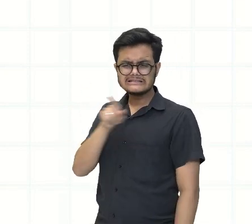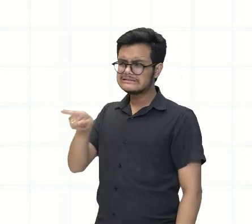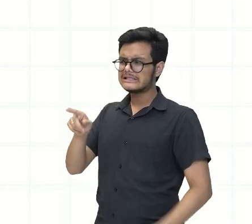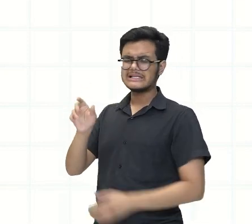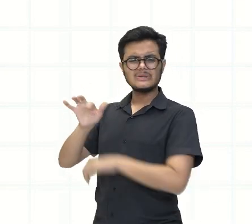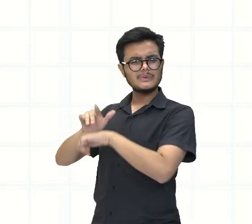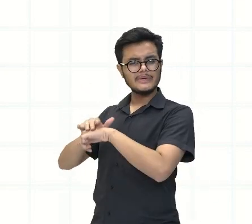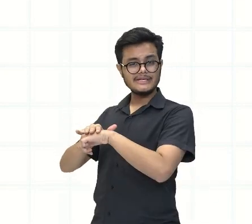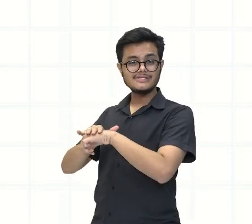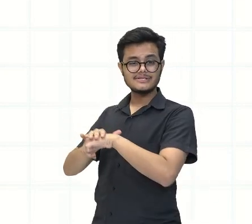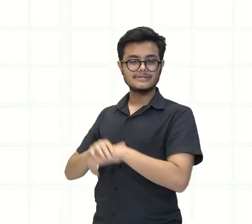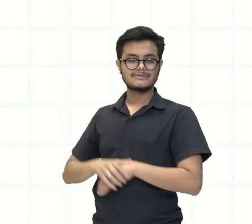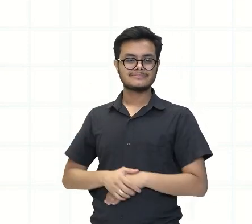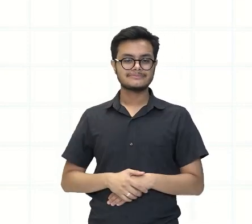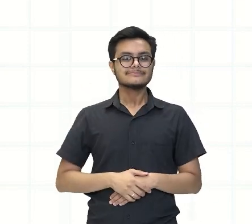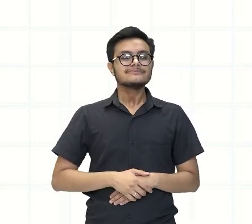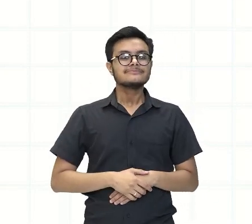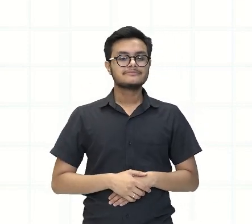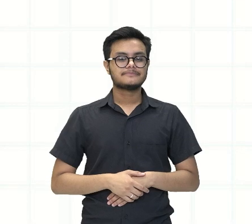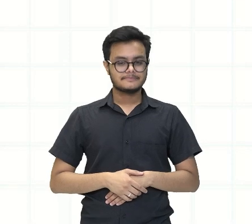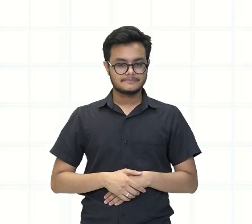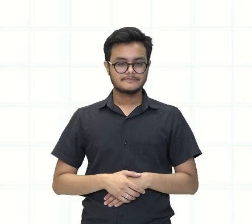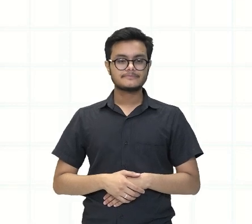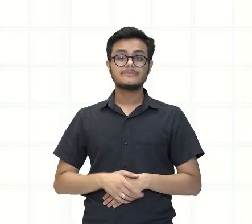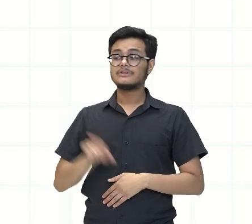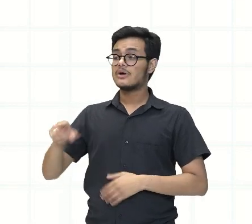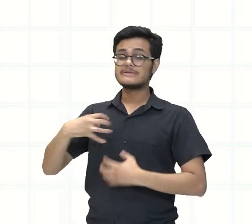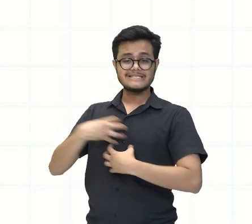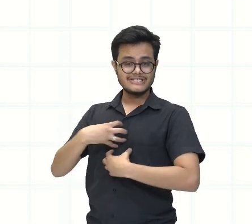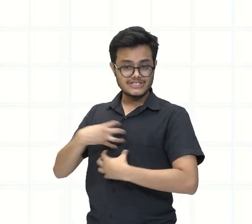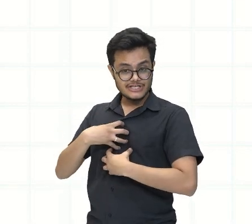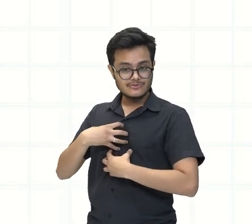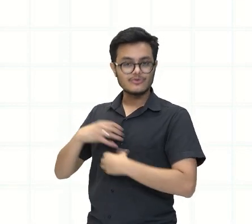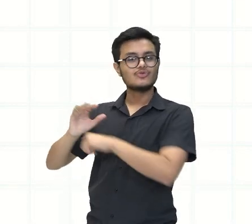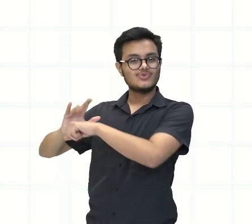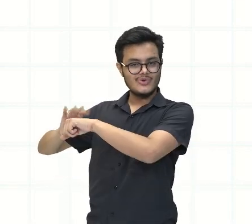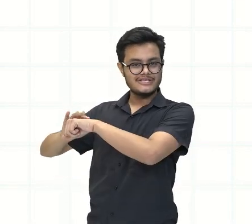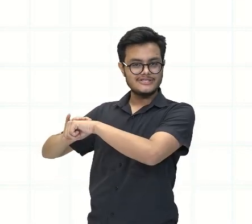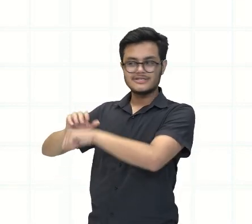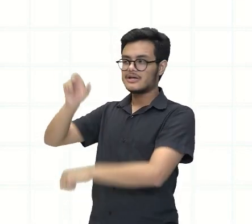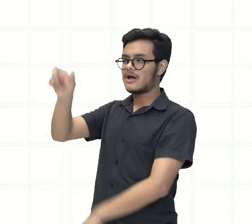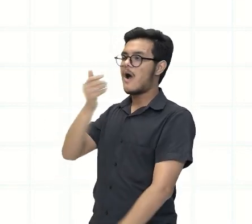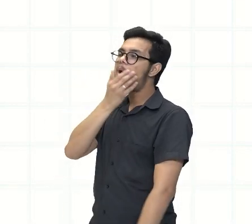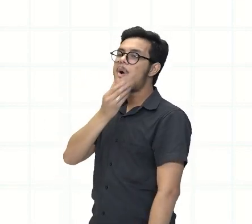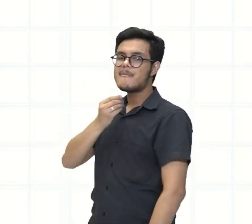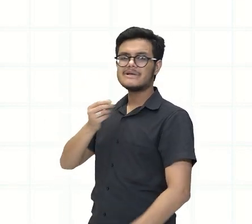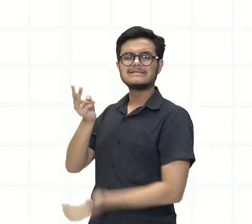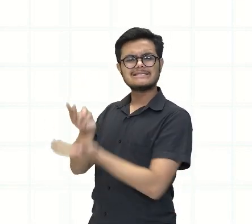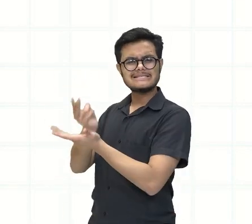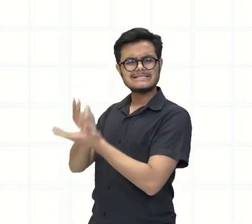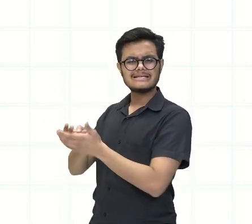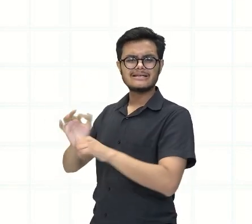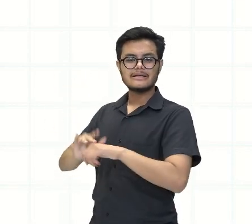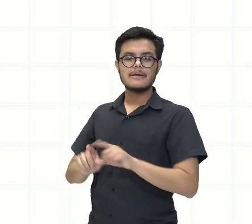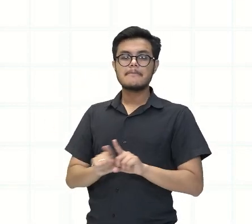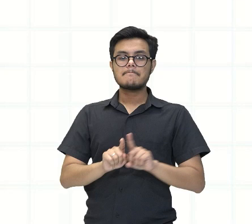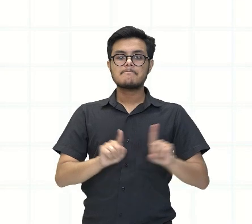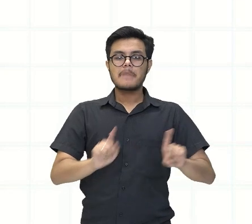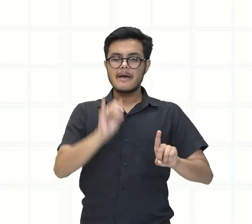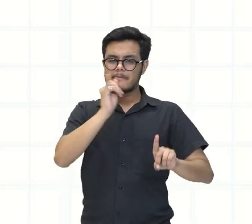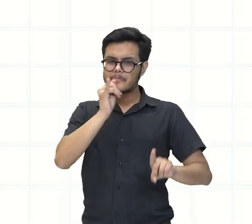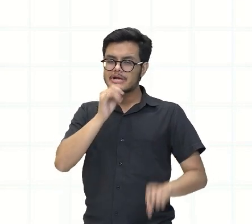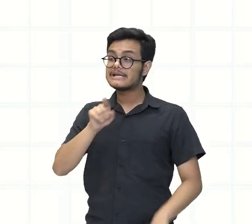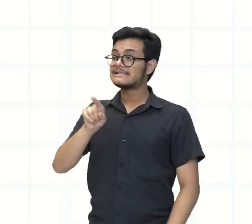predicado, continua doente, é o estado do sujeito, que é João. Agora, quando eu digo João